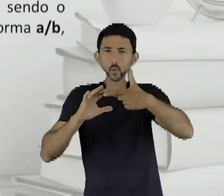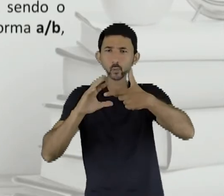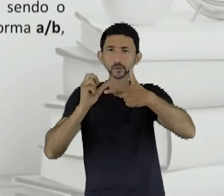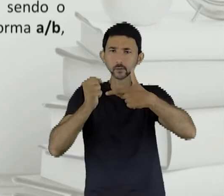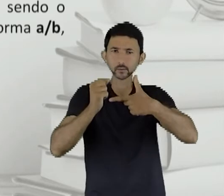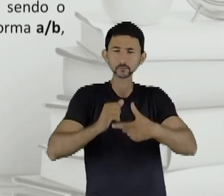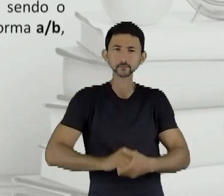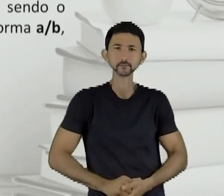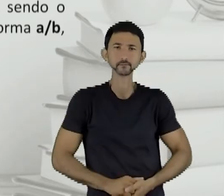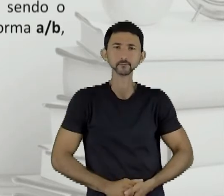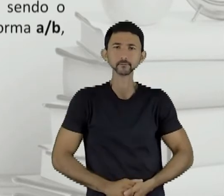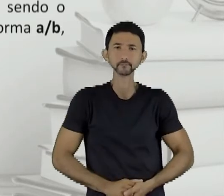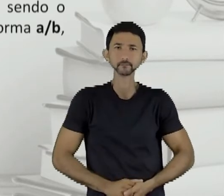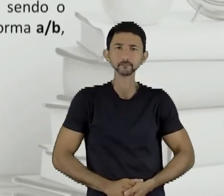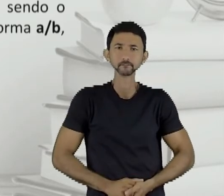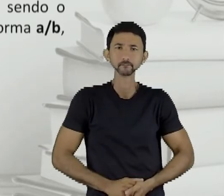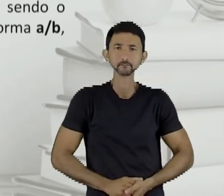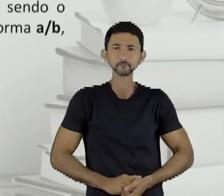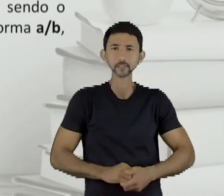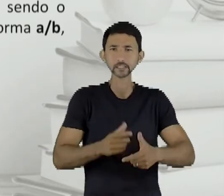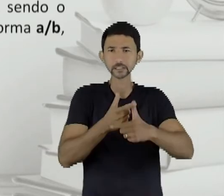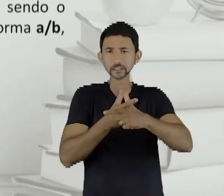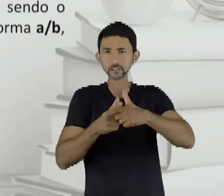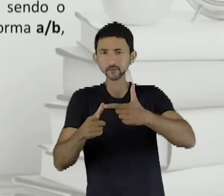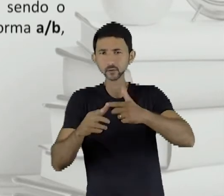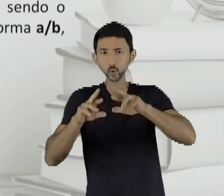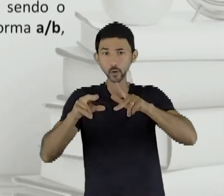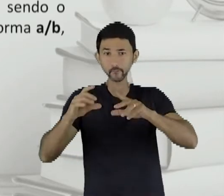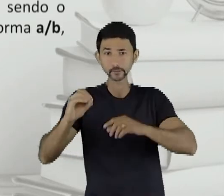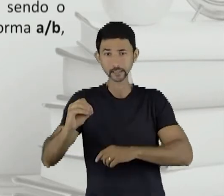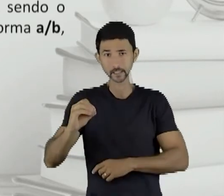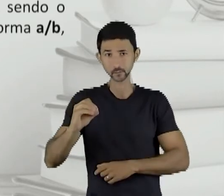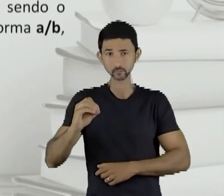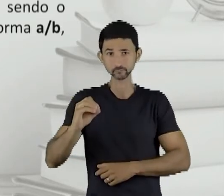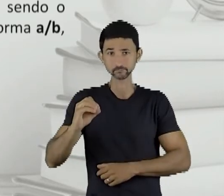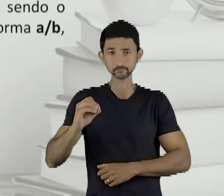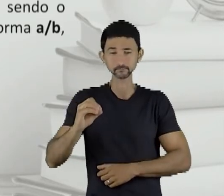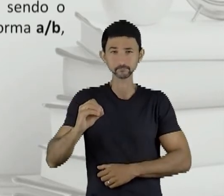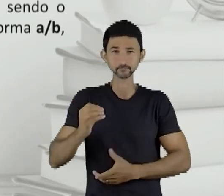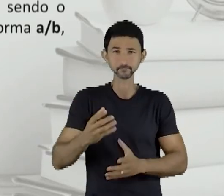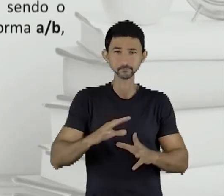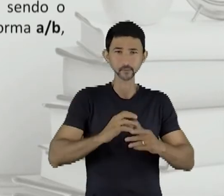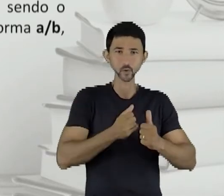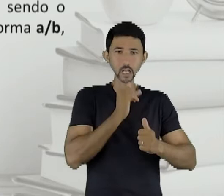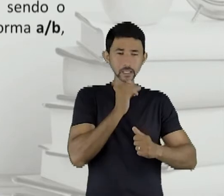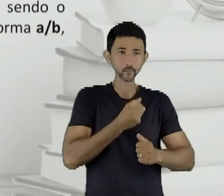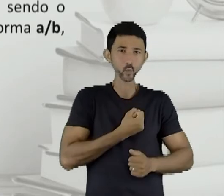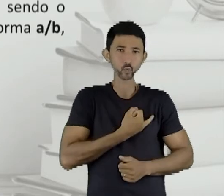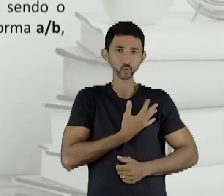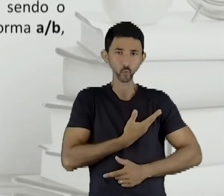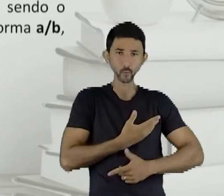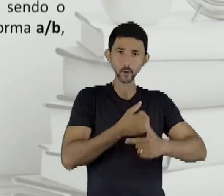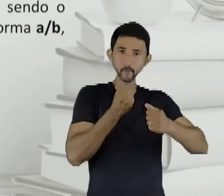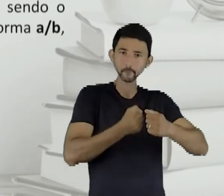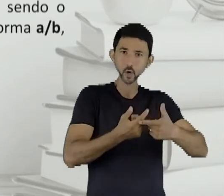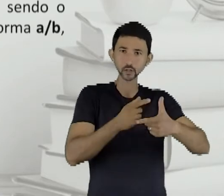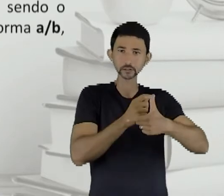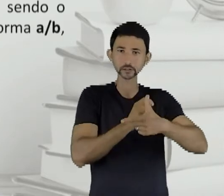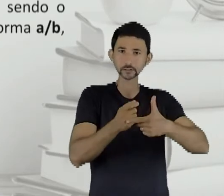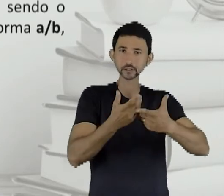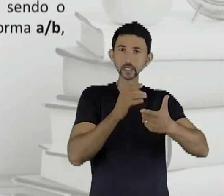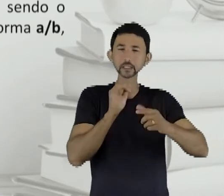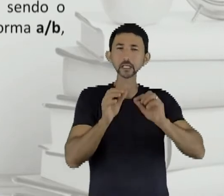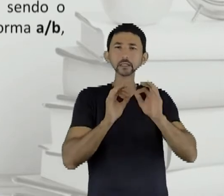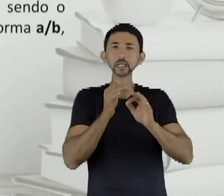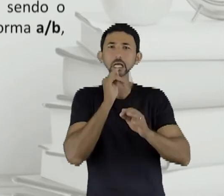inteiros, sendo o divisor diferente de zero. Ou seja, todo número racional pode ser escrito na